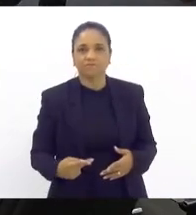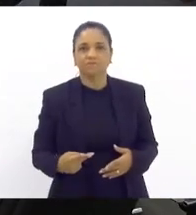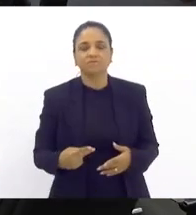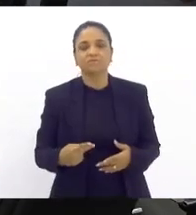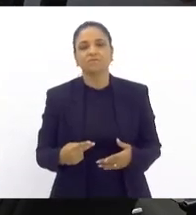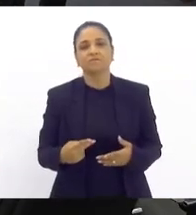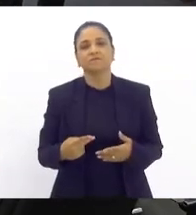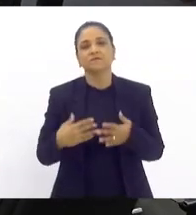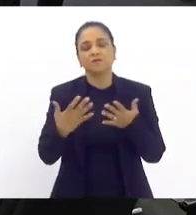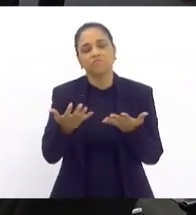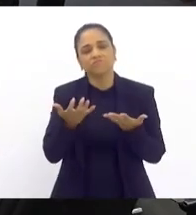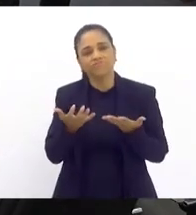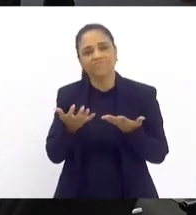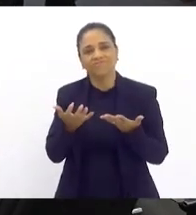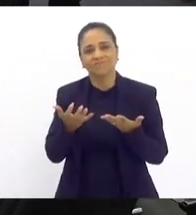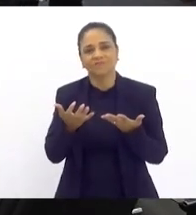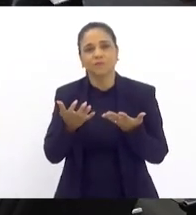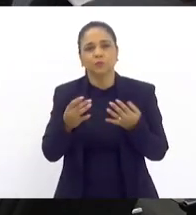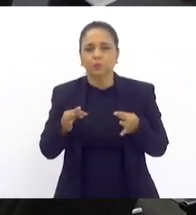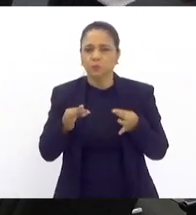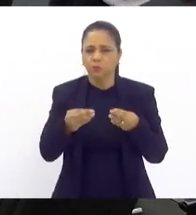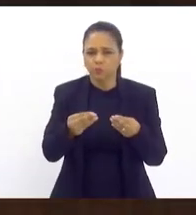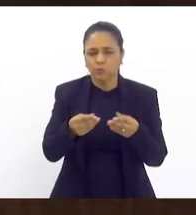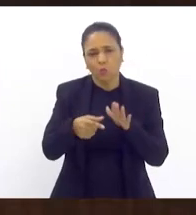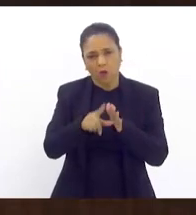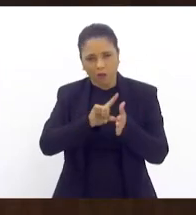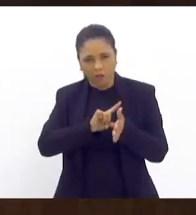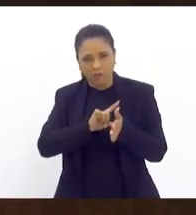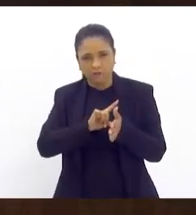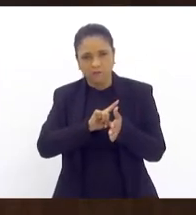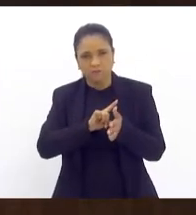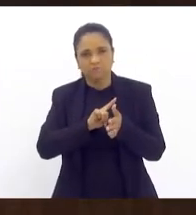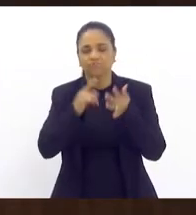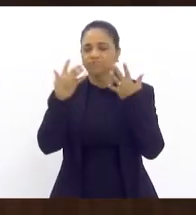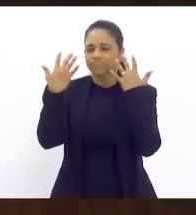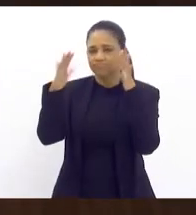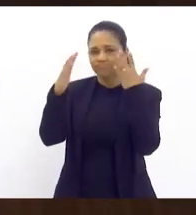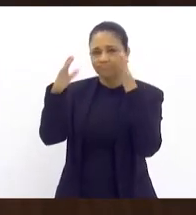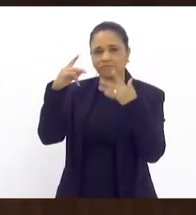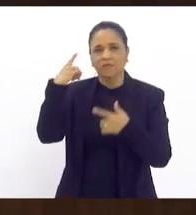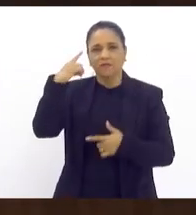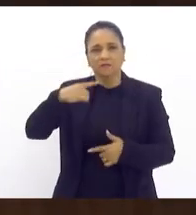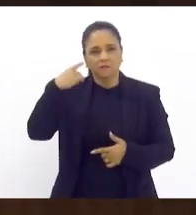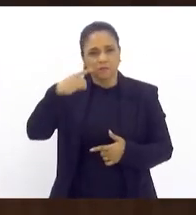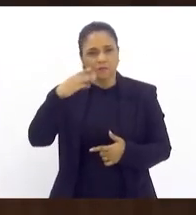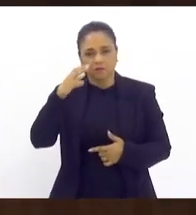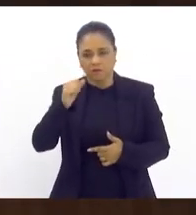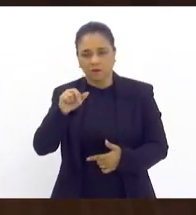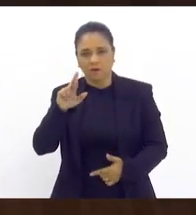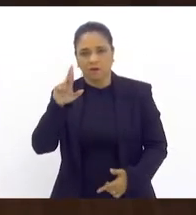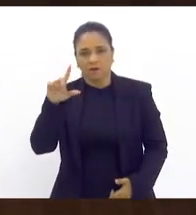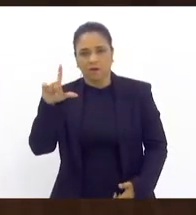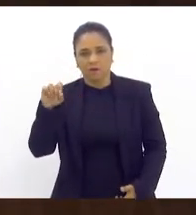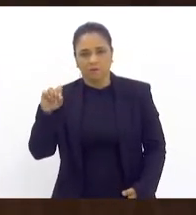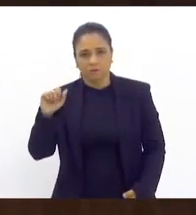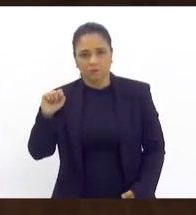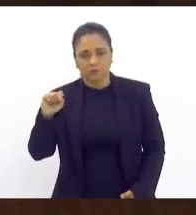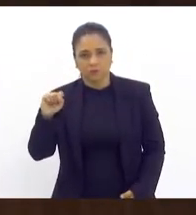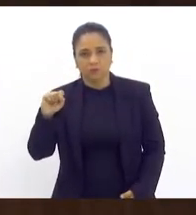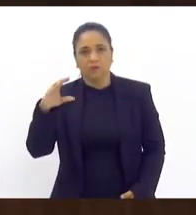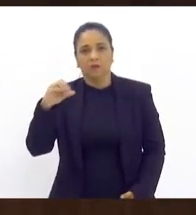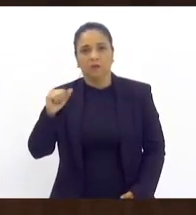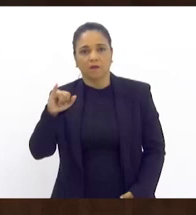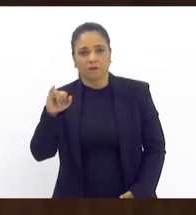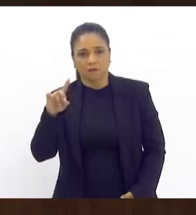eu queria primeiro de tudo saudaram Nobre deputado Carlos pela